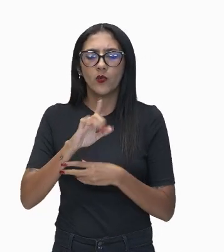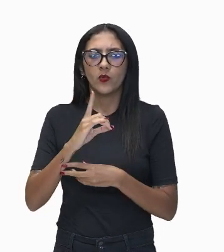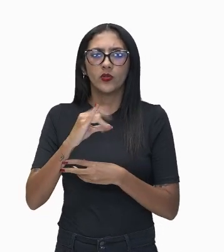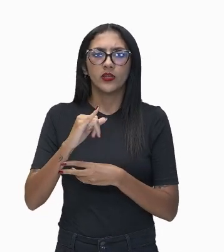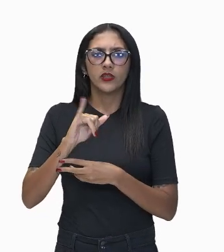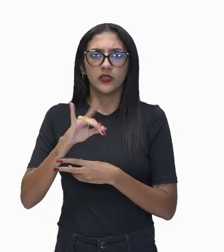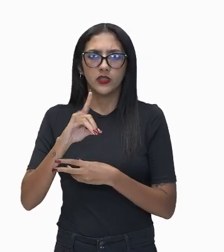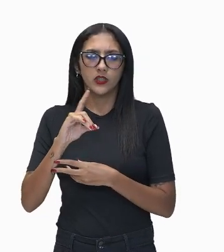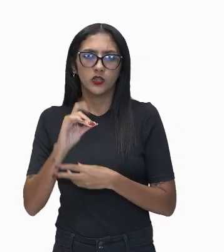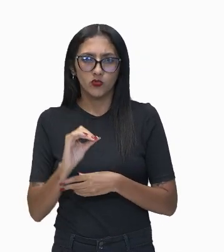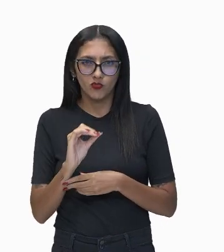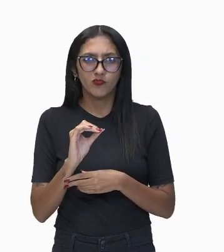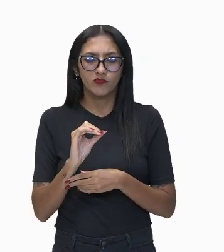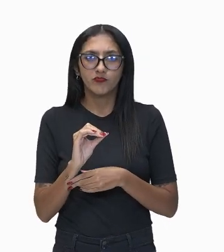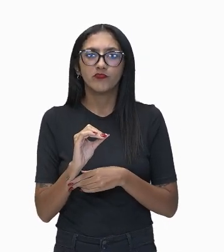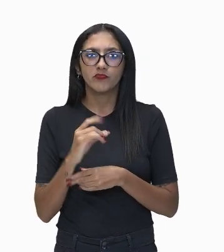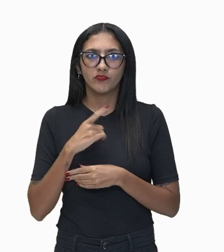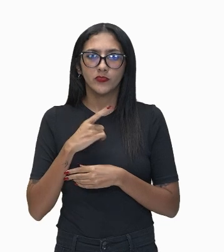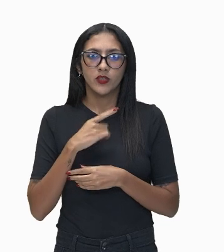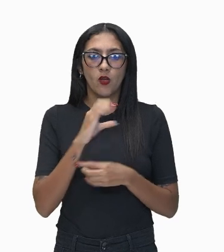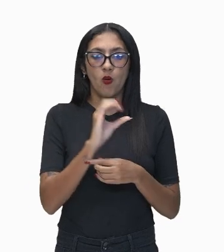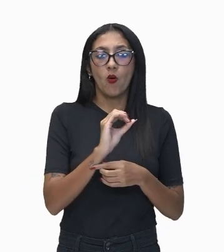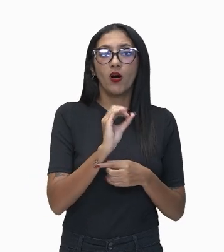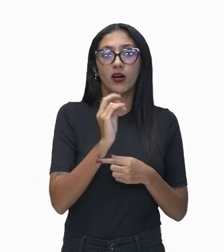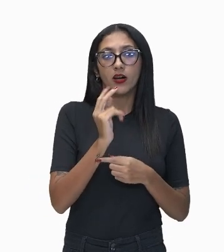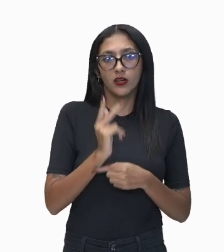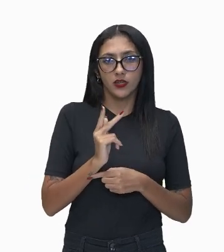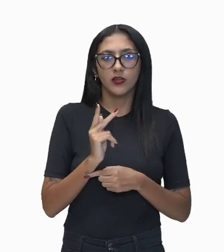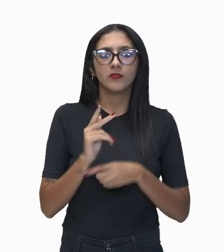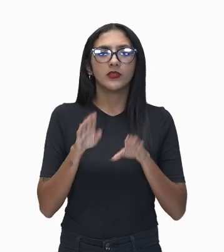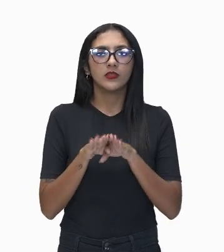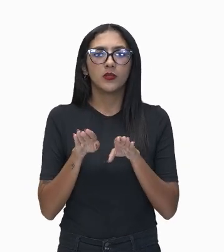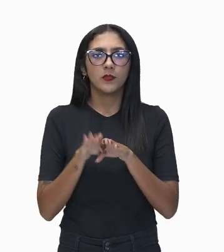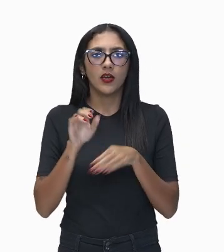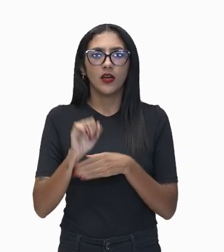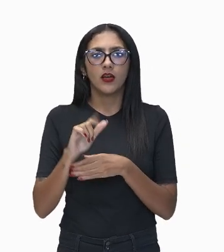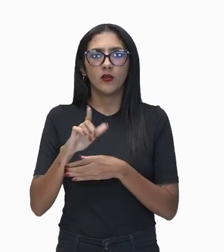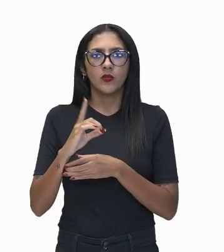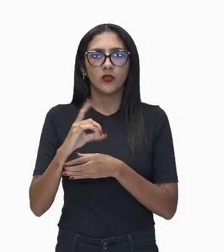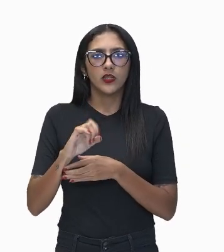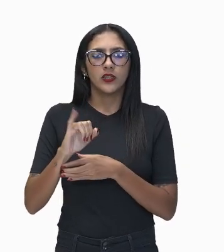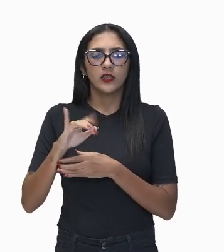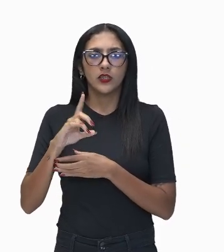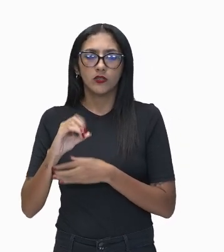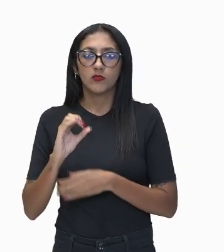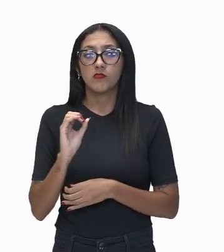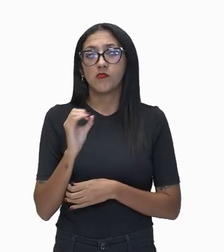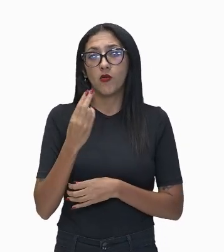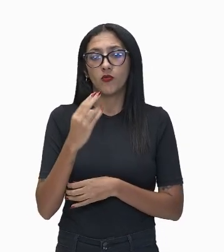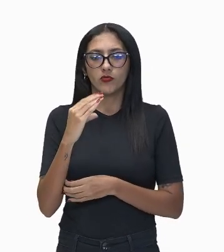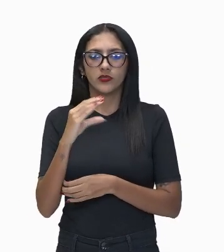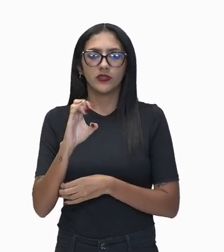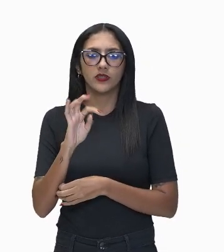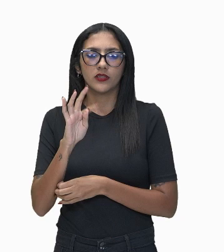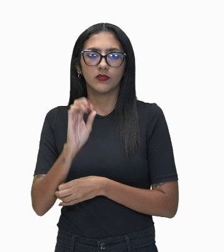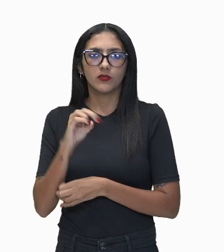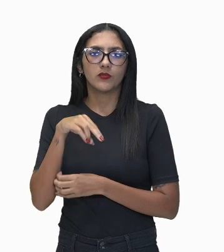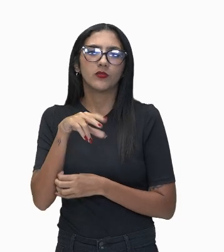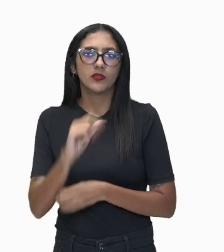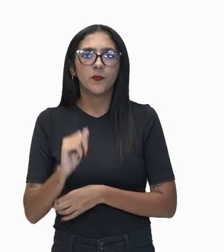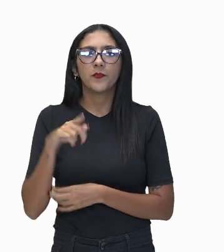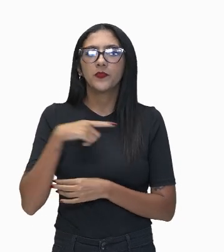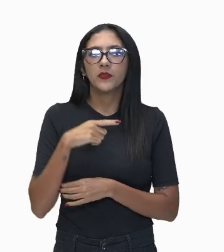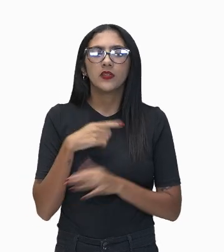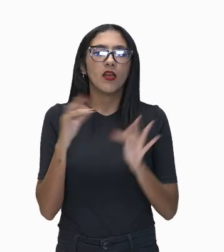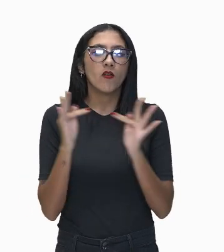aldeído. Então, vai ter o grupo hidroxila, vai ter o grupo aldeído, ou hidroxila e o grupo cetona. Ou seja, eles contêm a